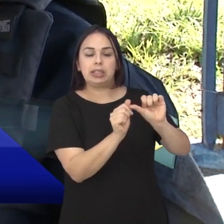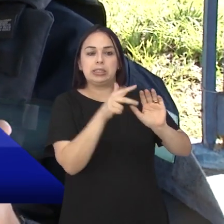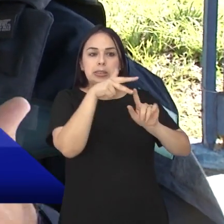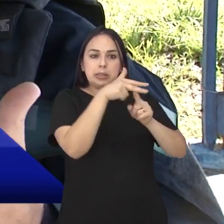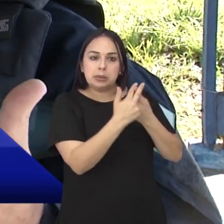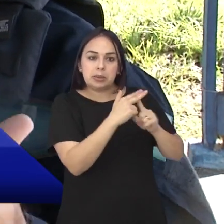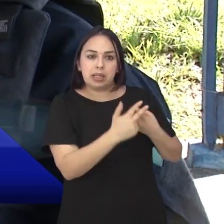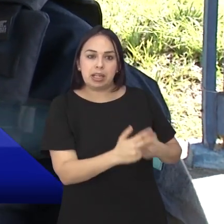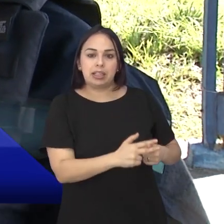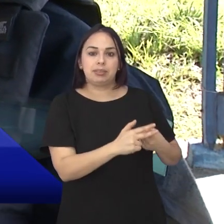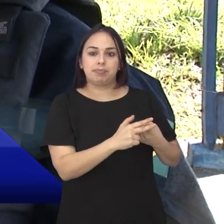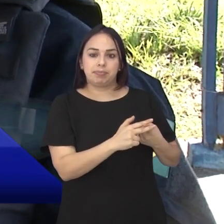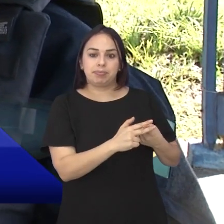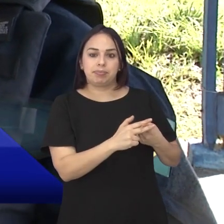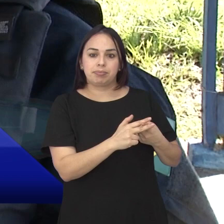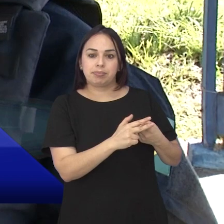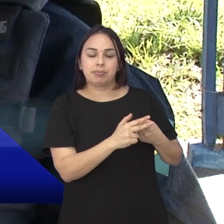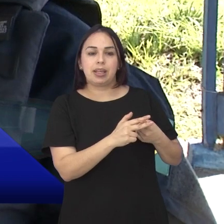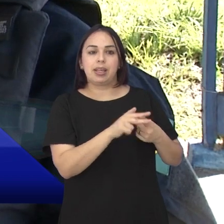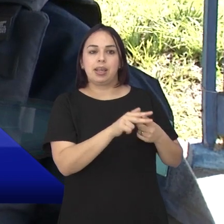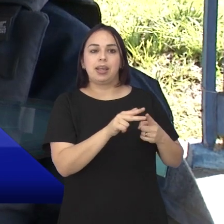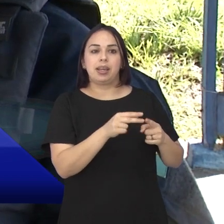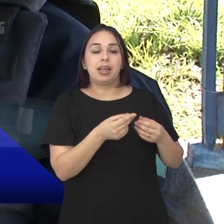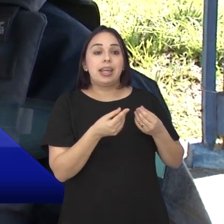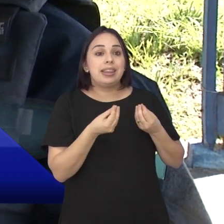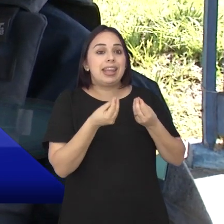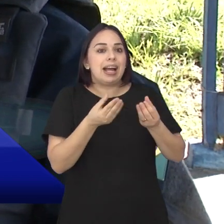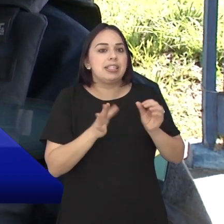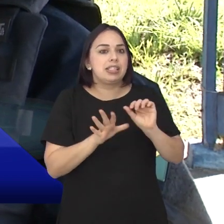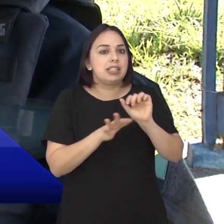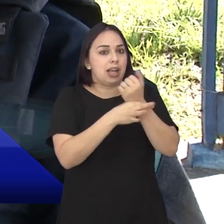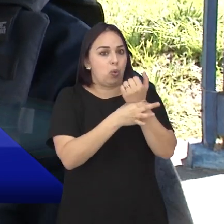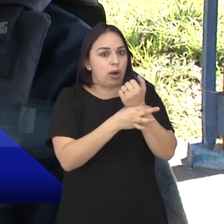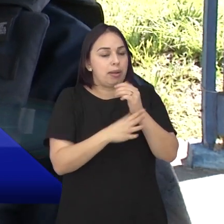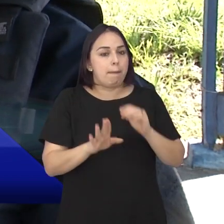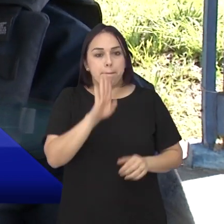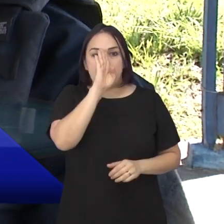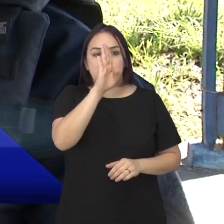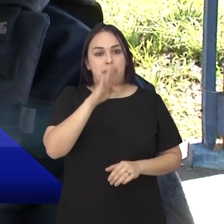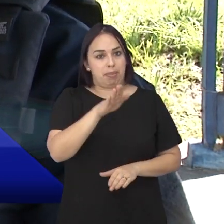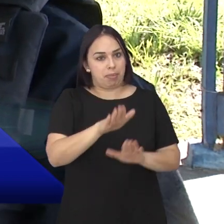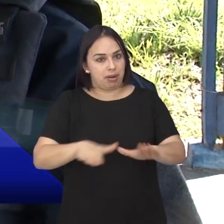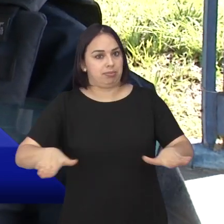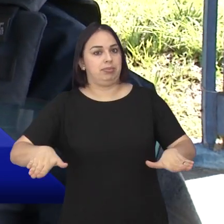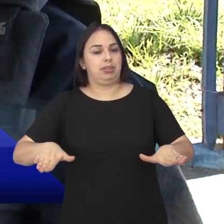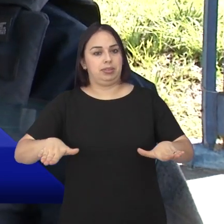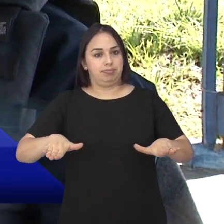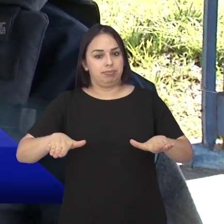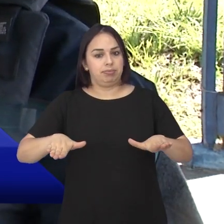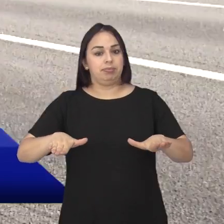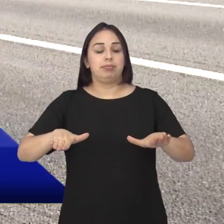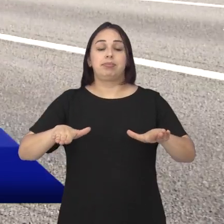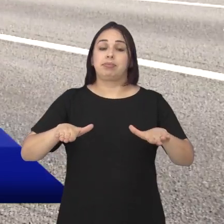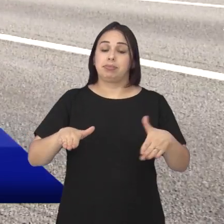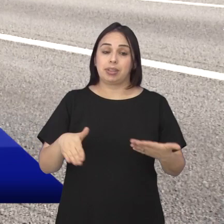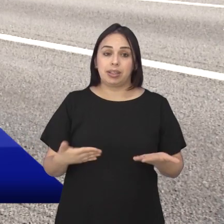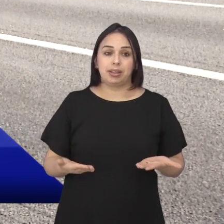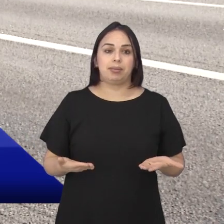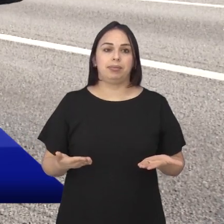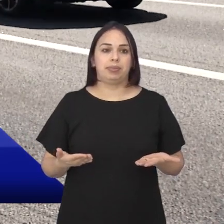é acondicionada, aquela garantia de segurança, para as crianças principalmente, são primordiais.